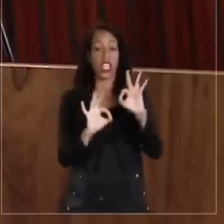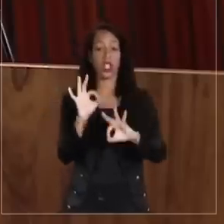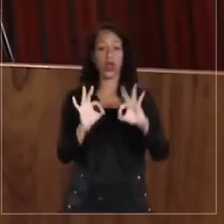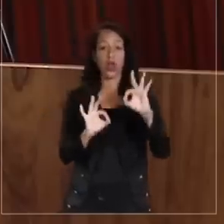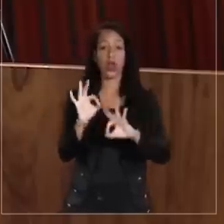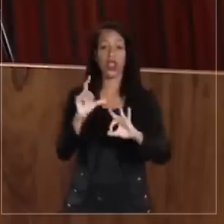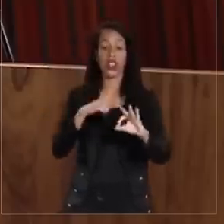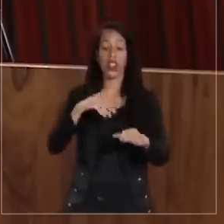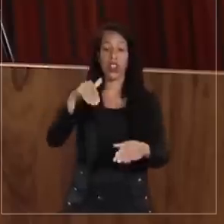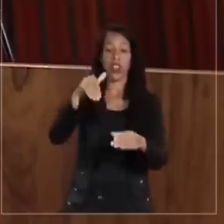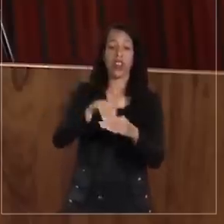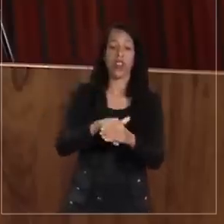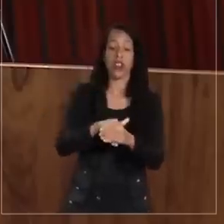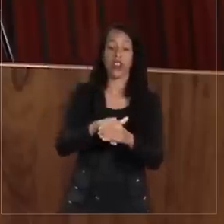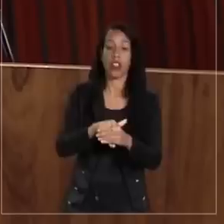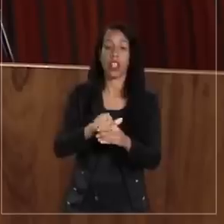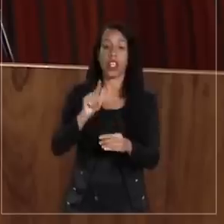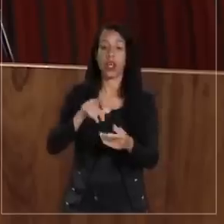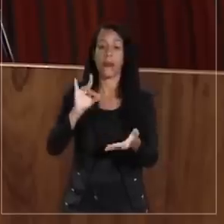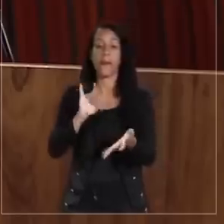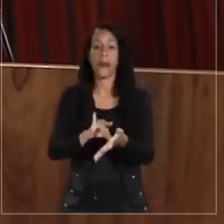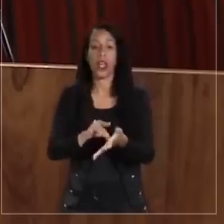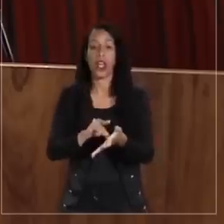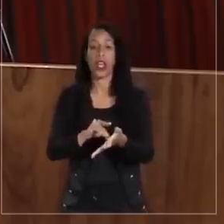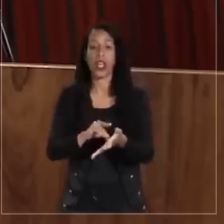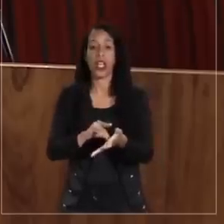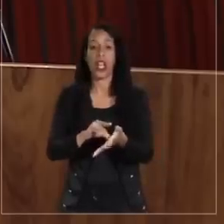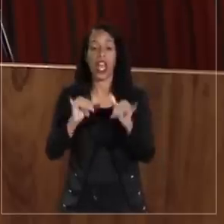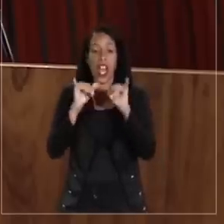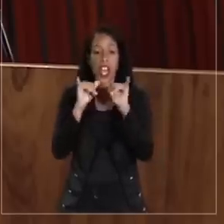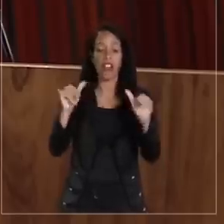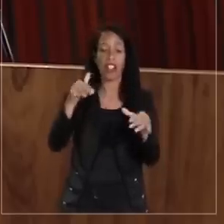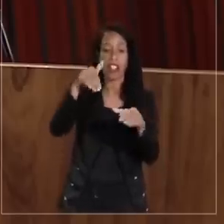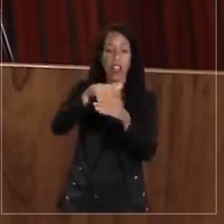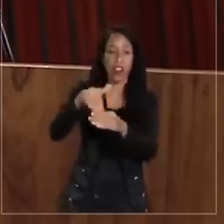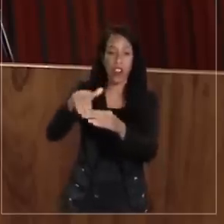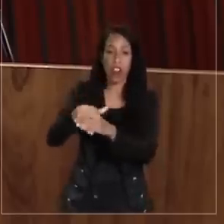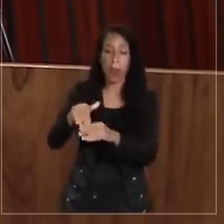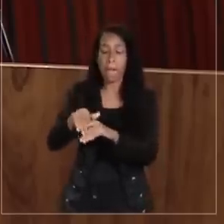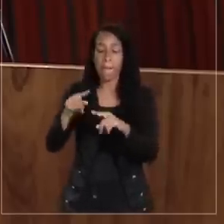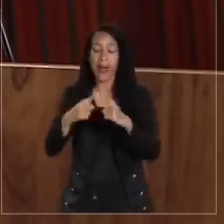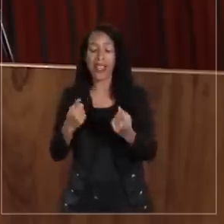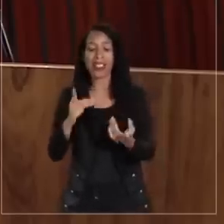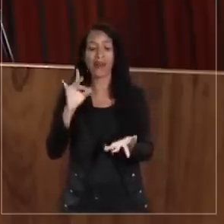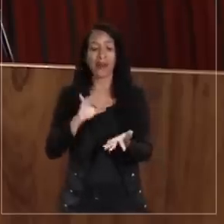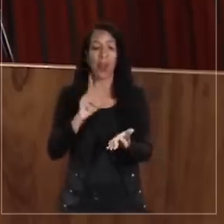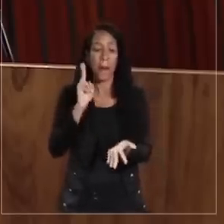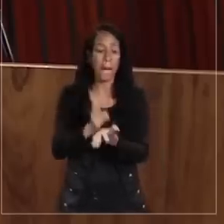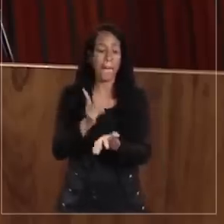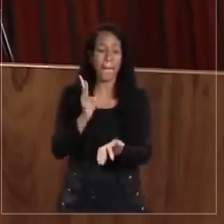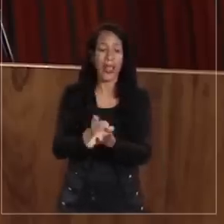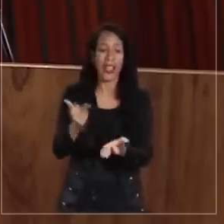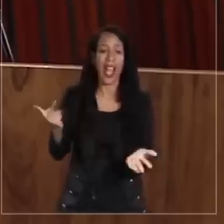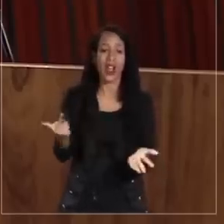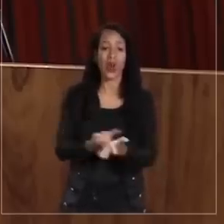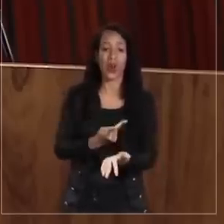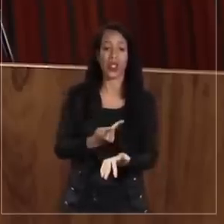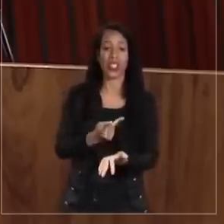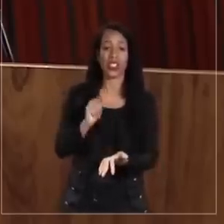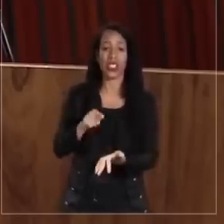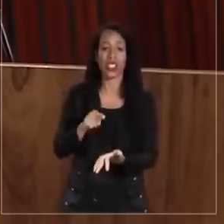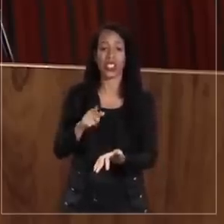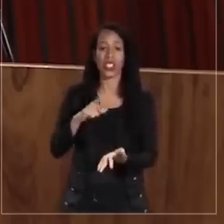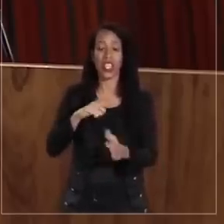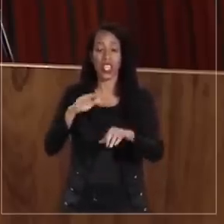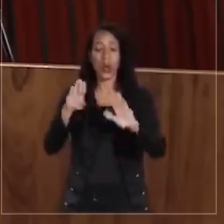caráter eleitoreiro, por isso mesmo foi considerada propaganda eleitoral, mas o mesmo fato pode gerar e gera consequências